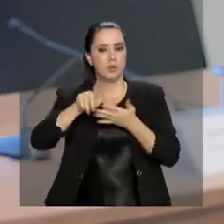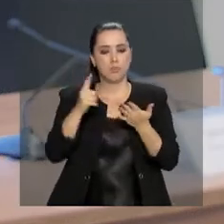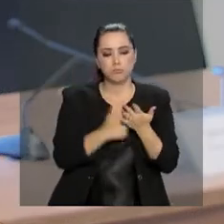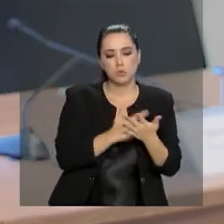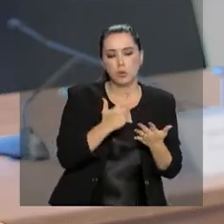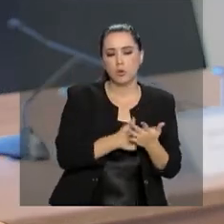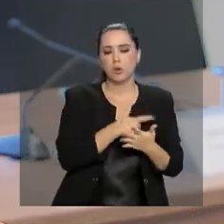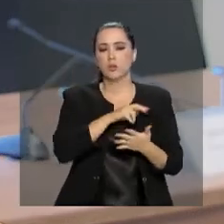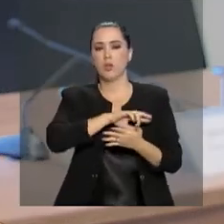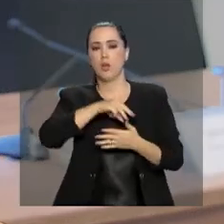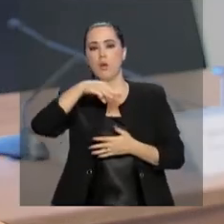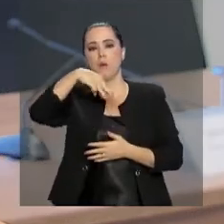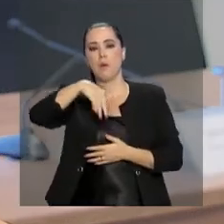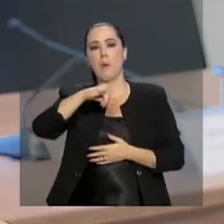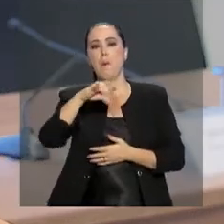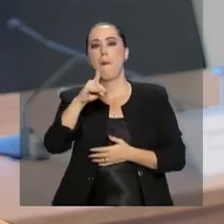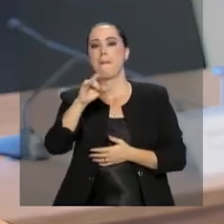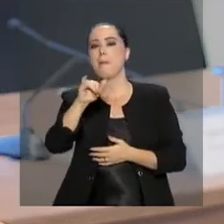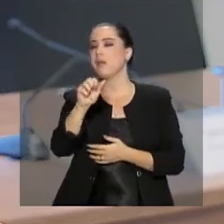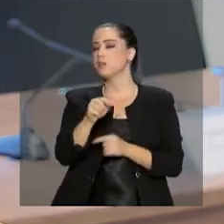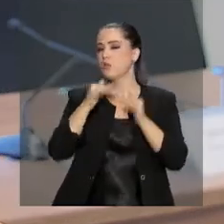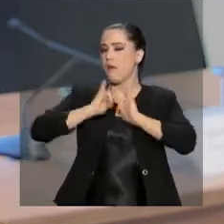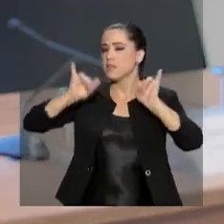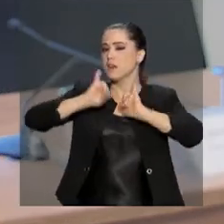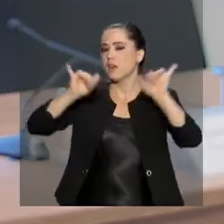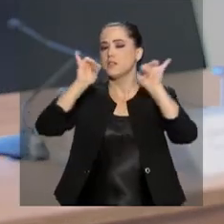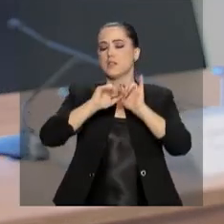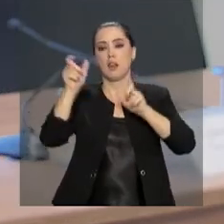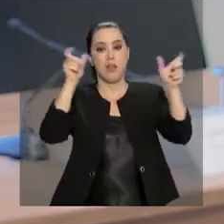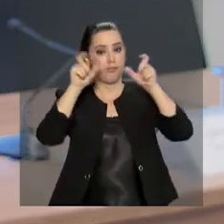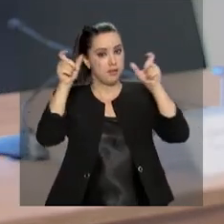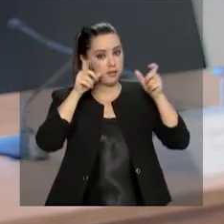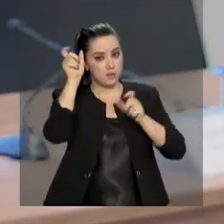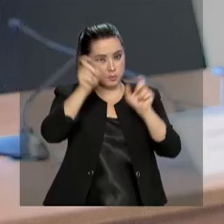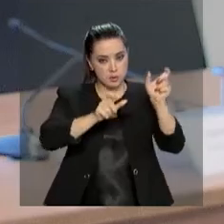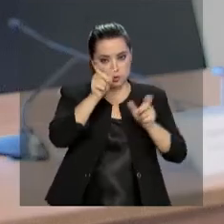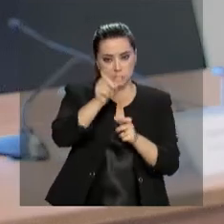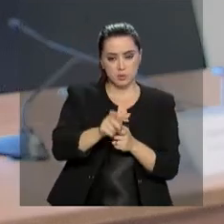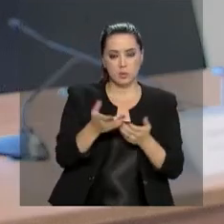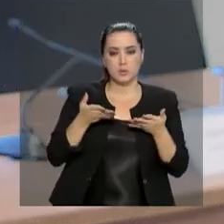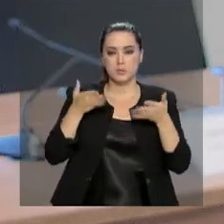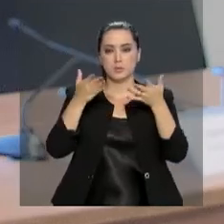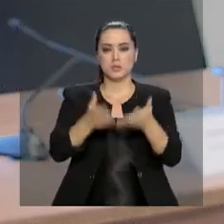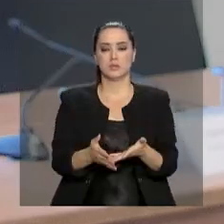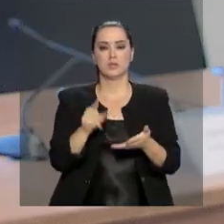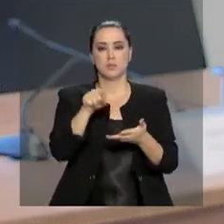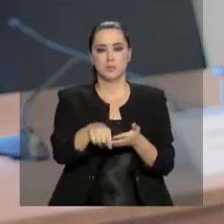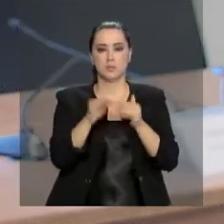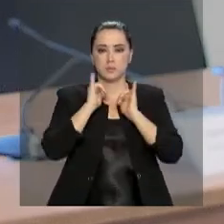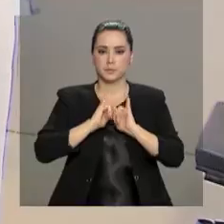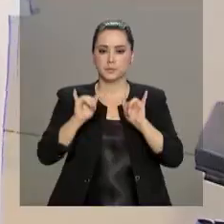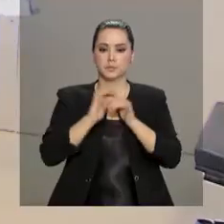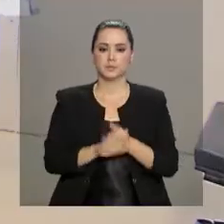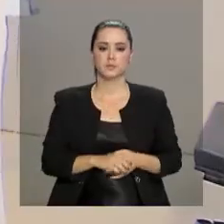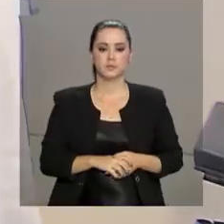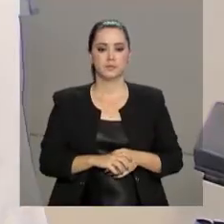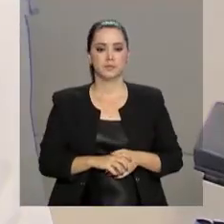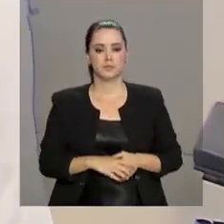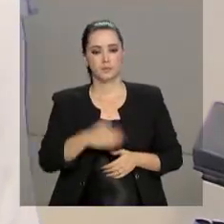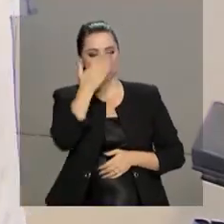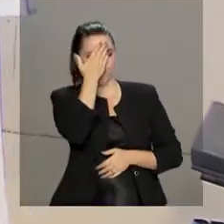nacional pra esse alerta e fazendo com que todas as pessoas é participem dessa campanha